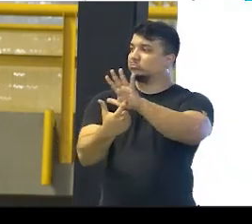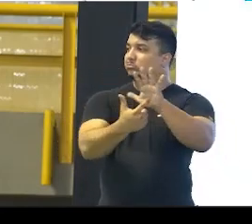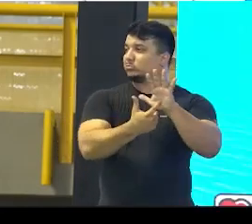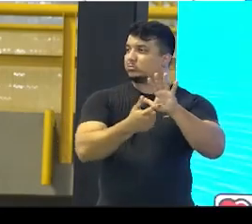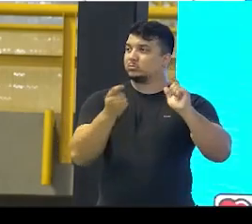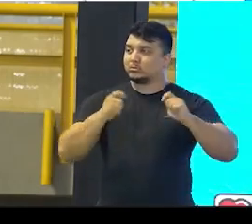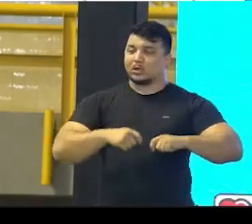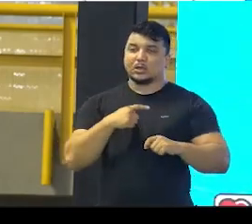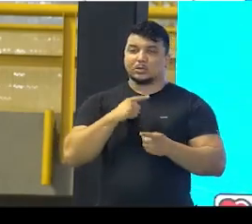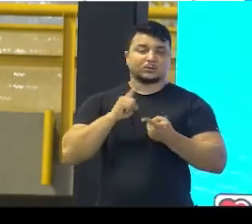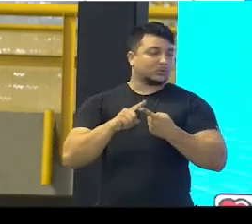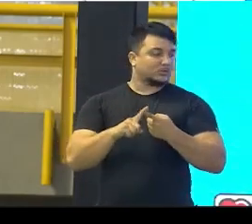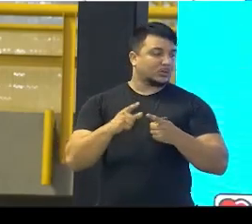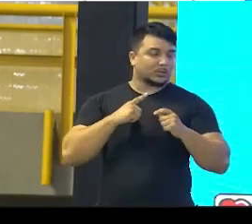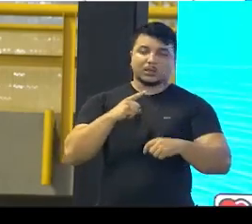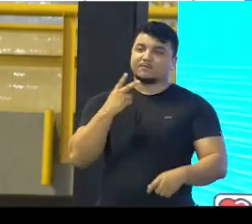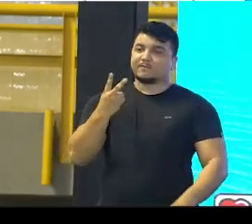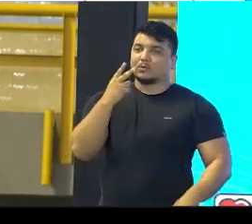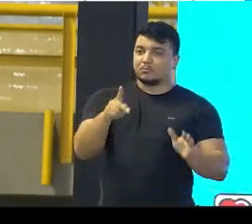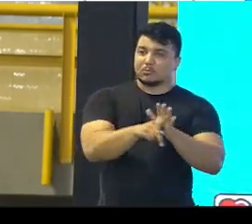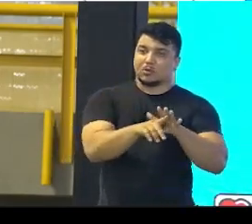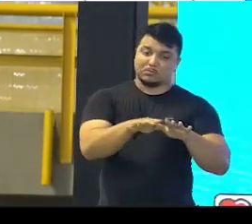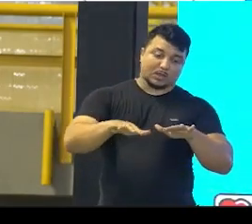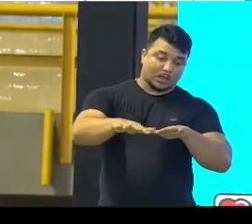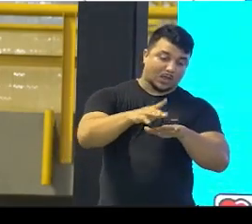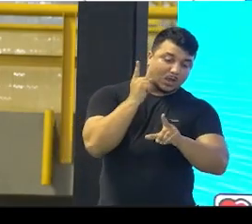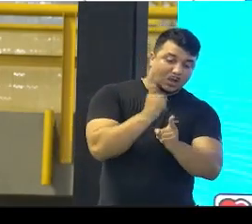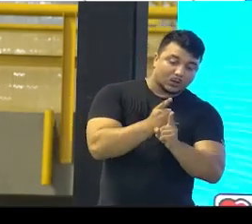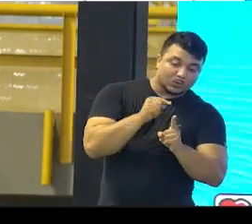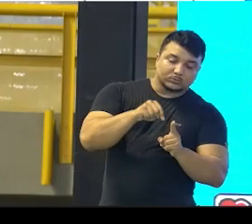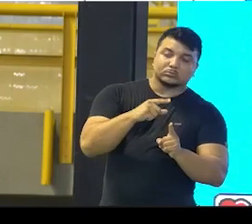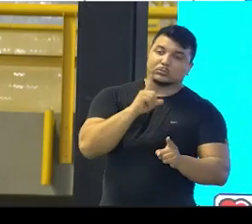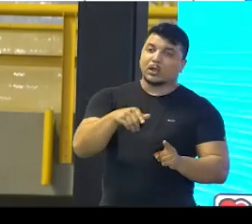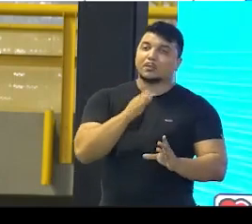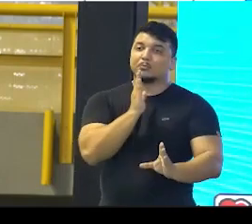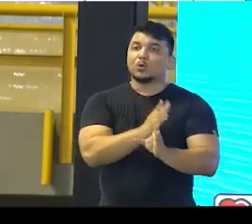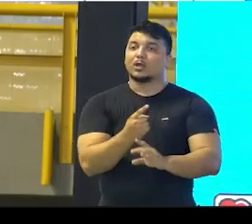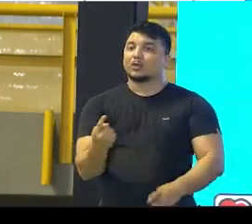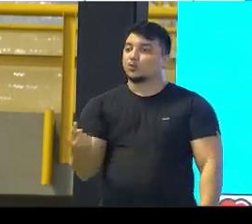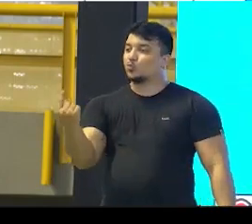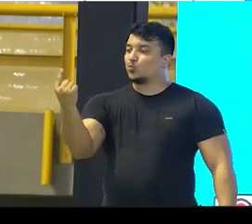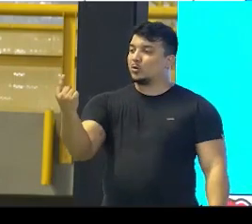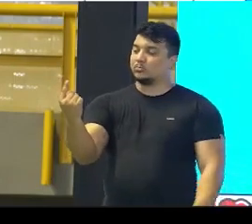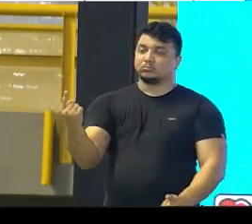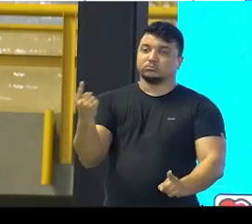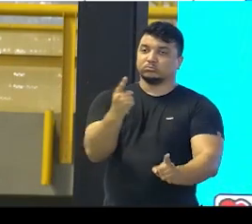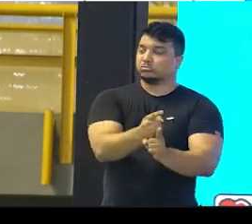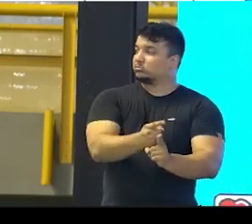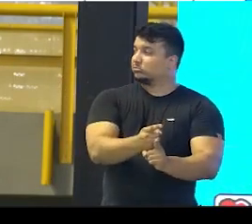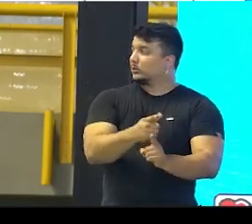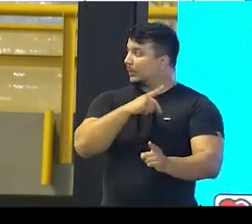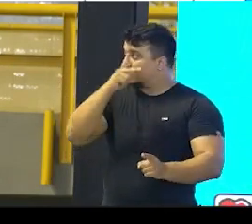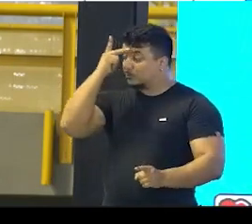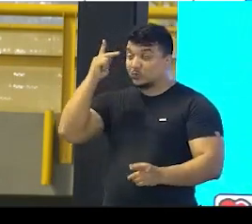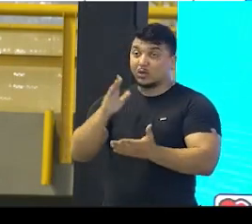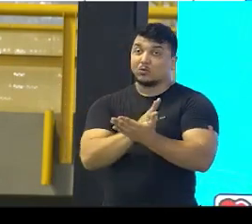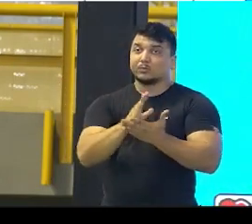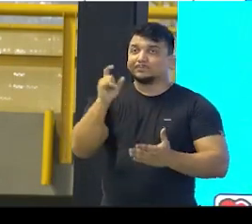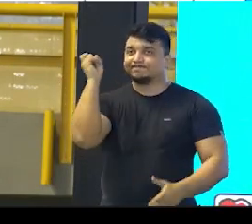ficou tão facinho, mas é exatamente isso. Teve um aluno da outra sala que disse assim: ah, bom,